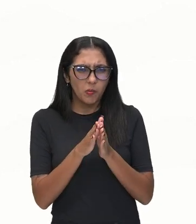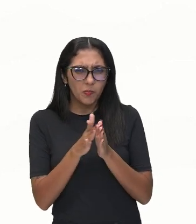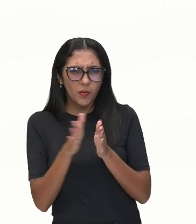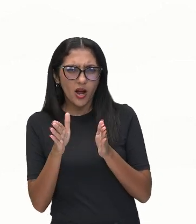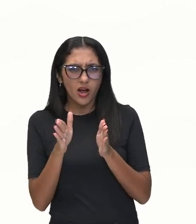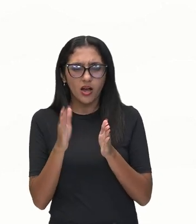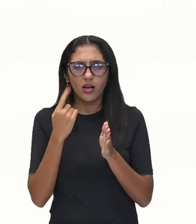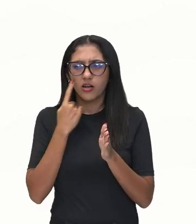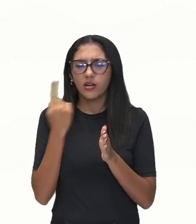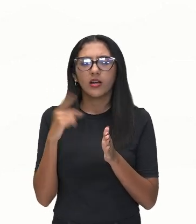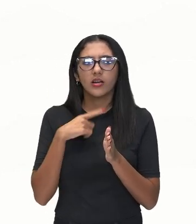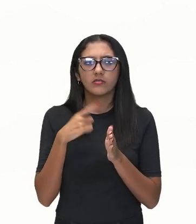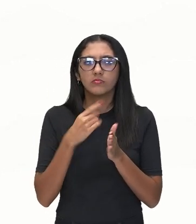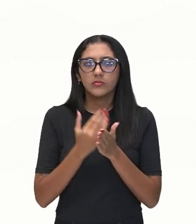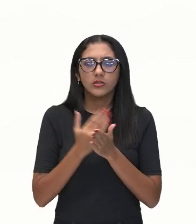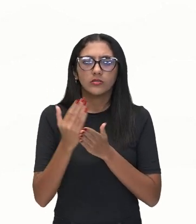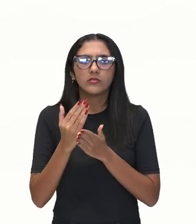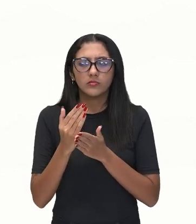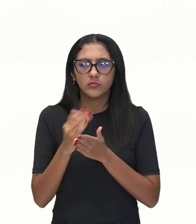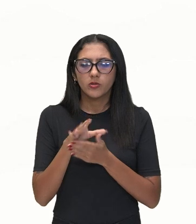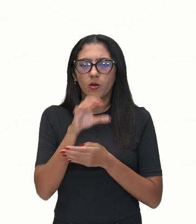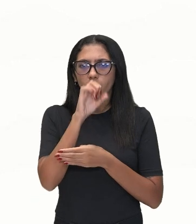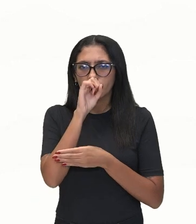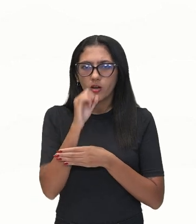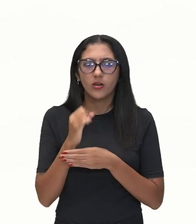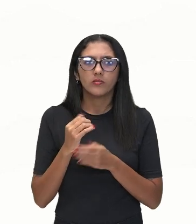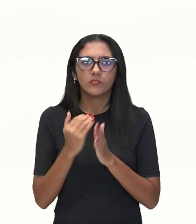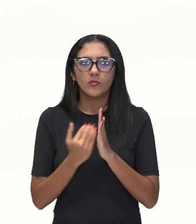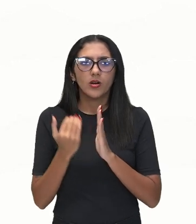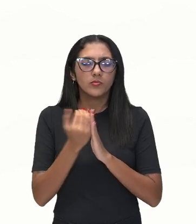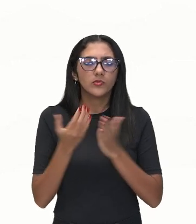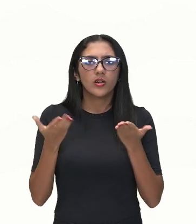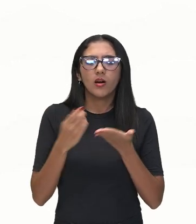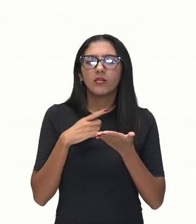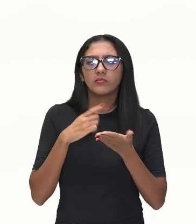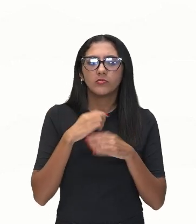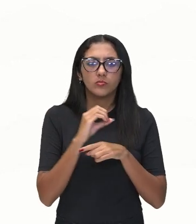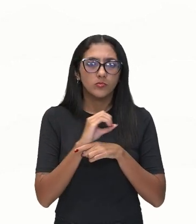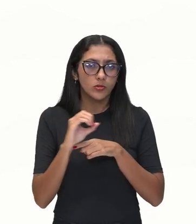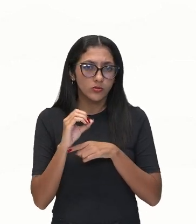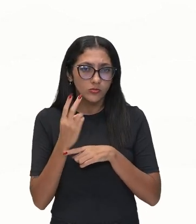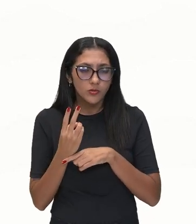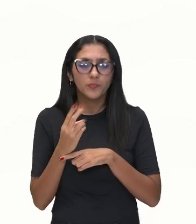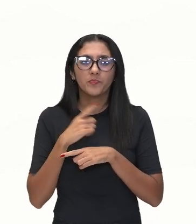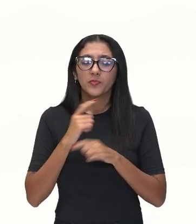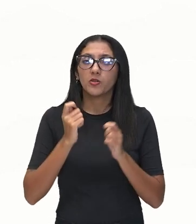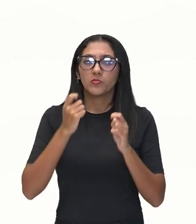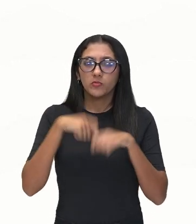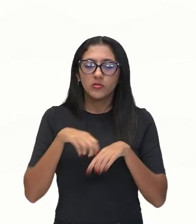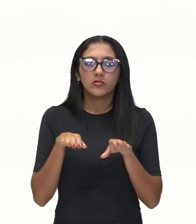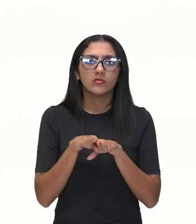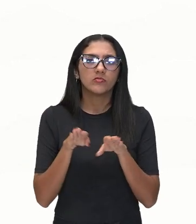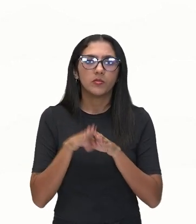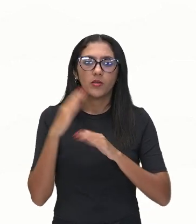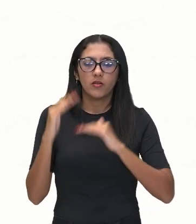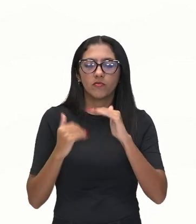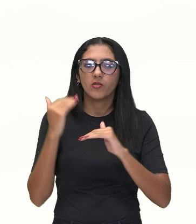assim esse aumento da concentração de oxigênio permitiu com que essas espécies evoluíssem